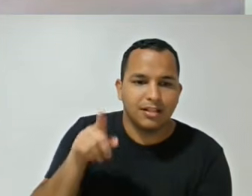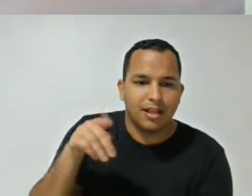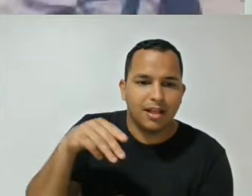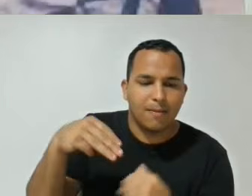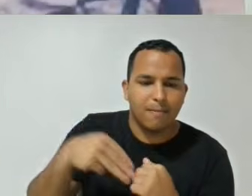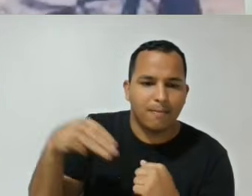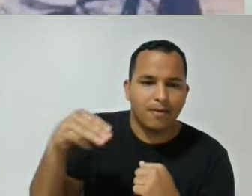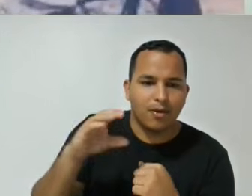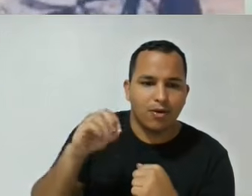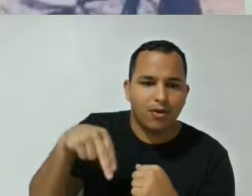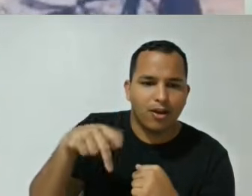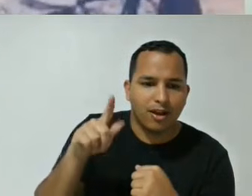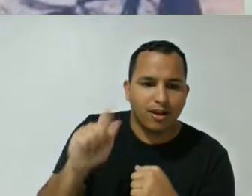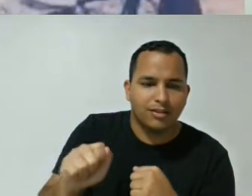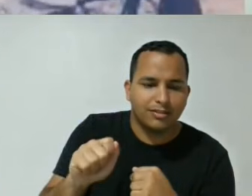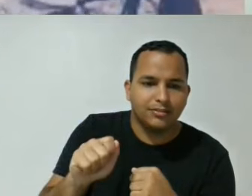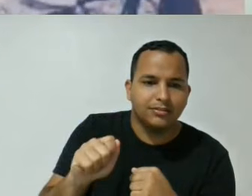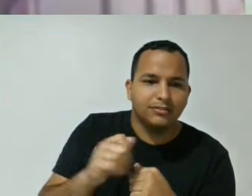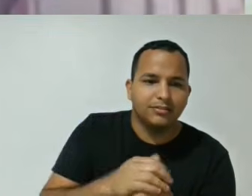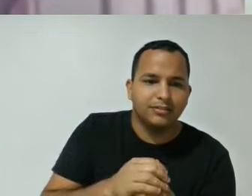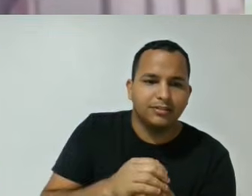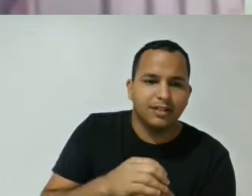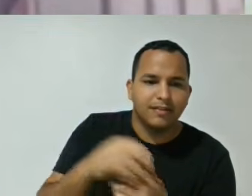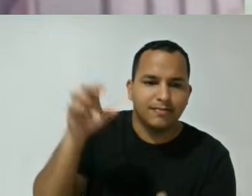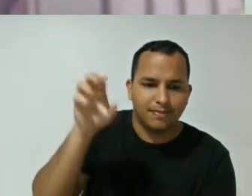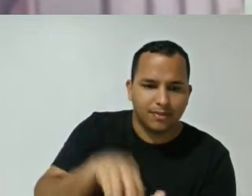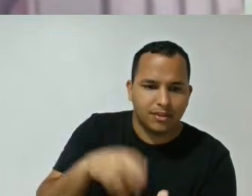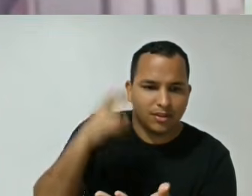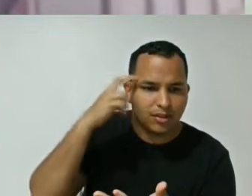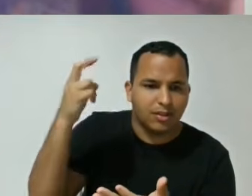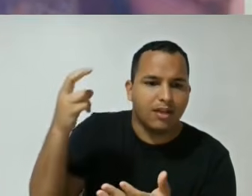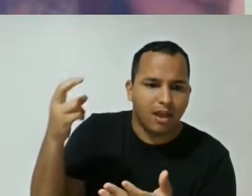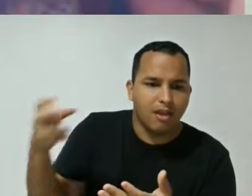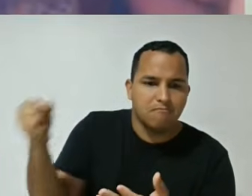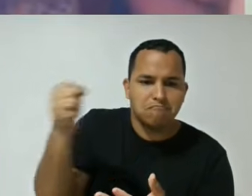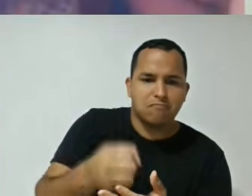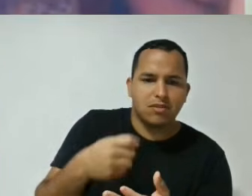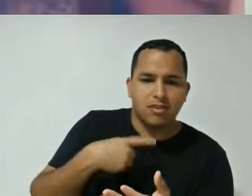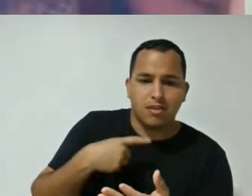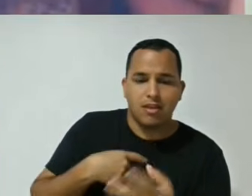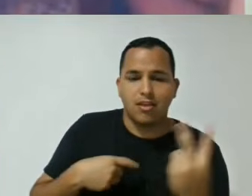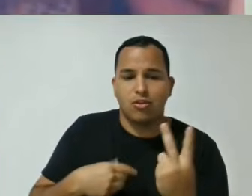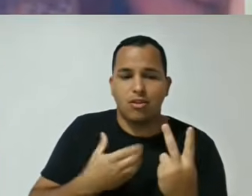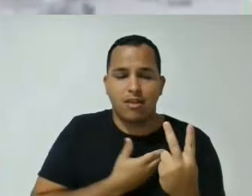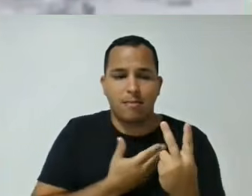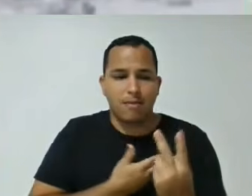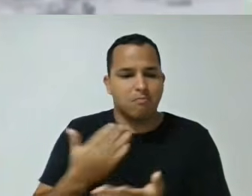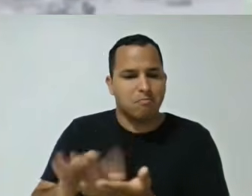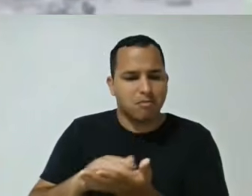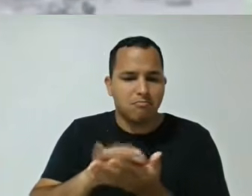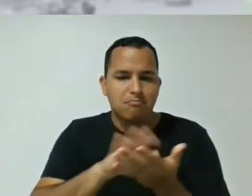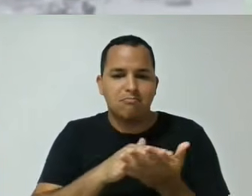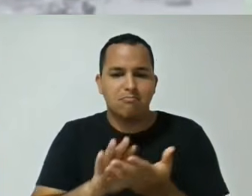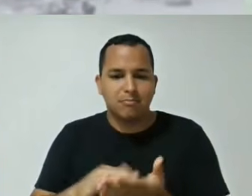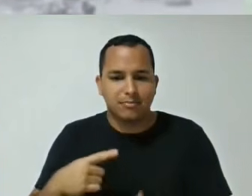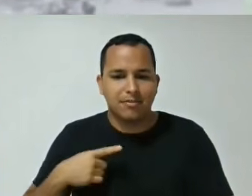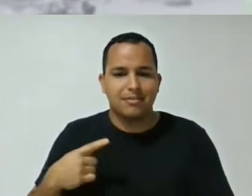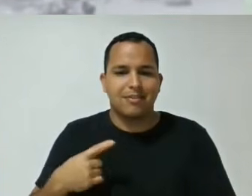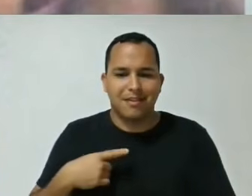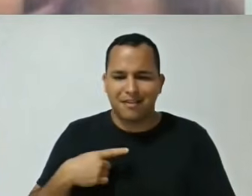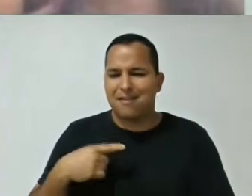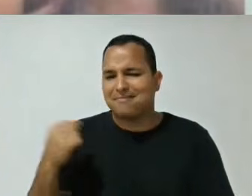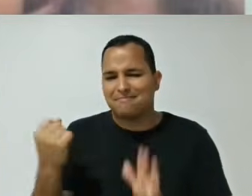dentro do Centro Cultural. É, Ele e mais dois amigos, ele cantou alguns sambas, foi muito marcante,